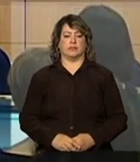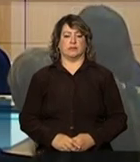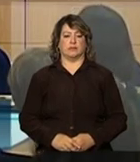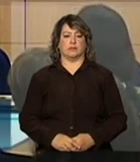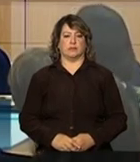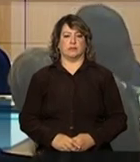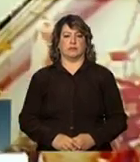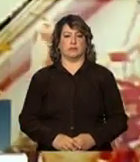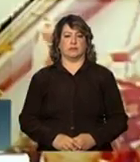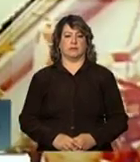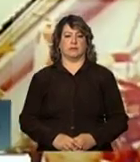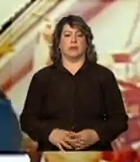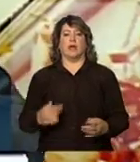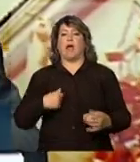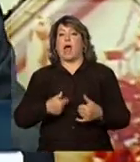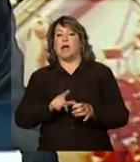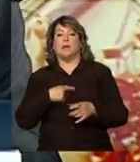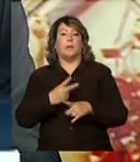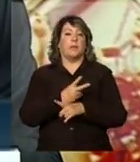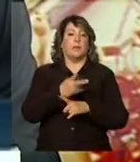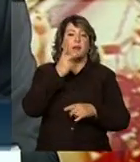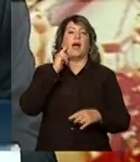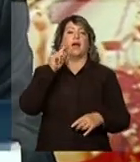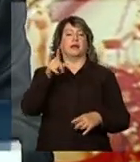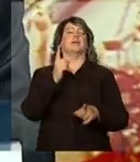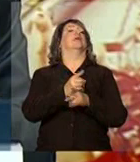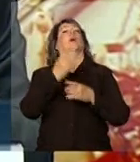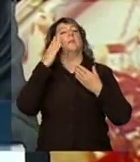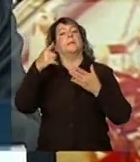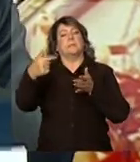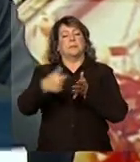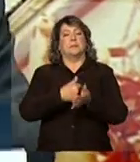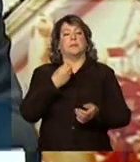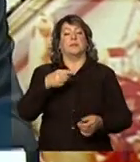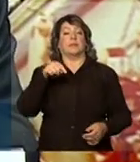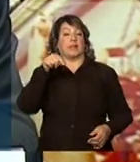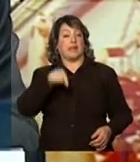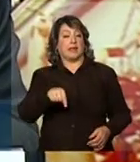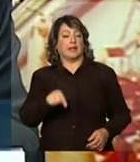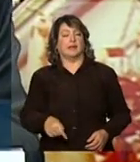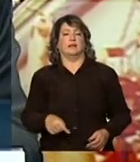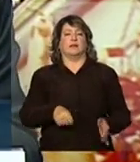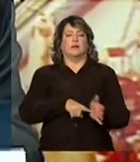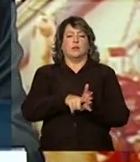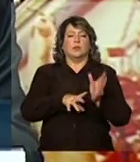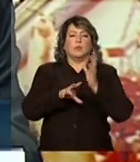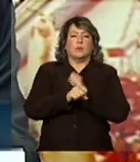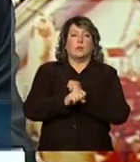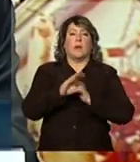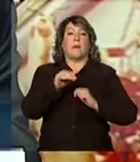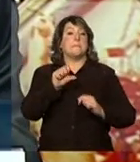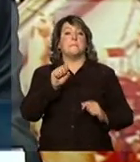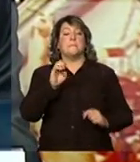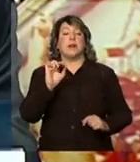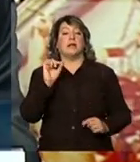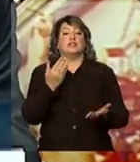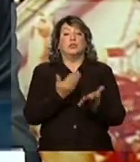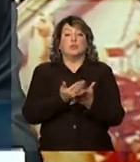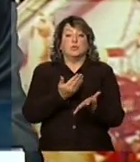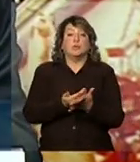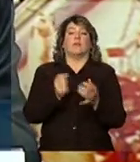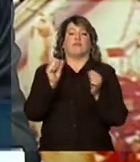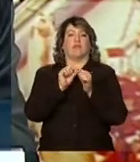Agora que eu estou vendo a pessoa, que eu estava procurando a pessoa. Então, não, obrigado aí pela pergunta. Essa estimativa ela é baseada em estudos que